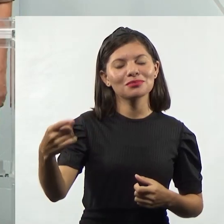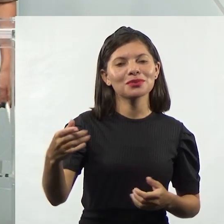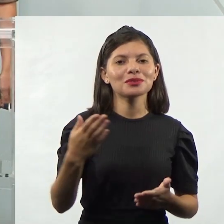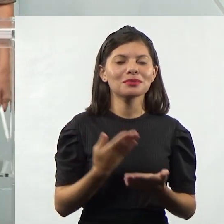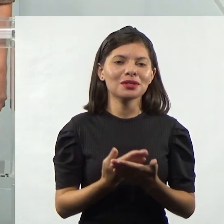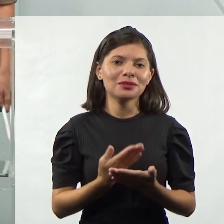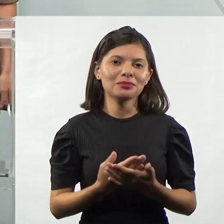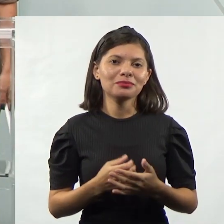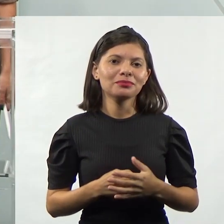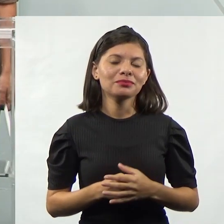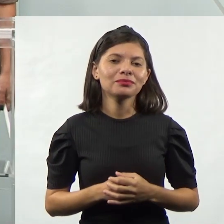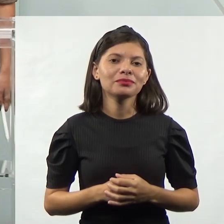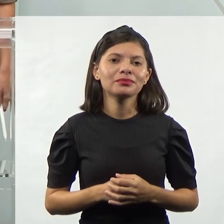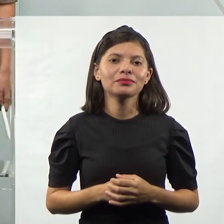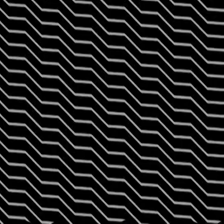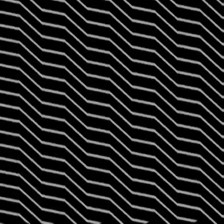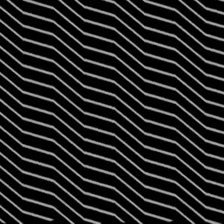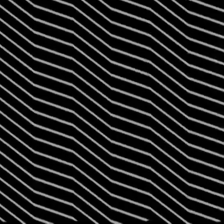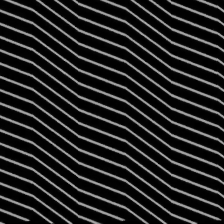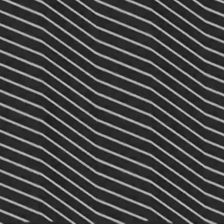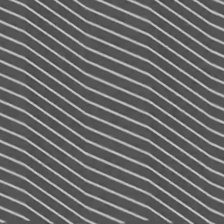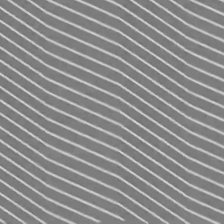e vejo vocês na próxima aula.